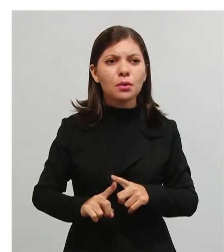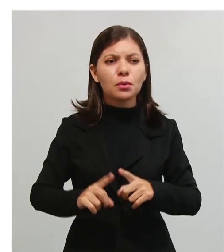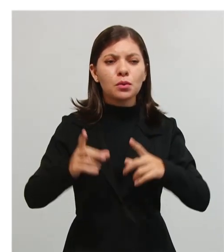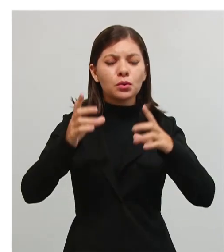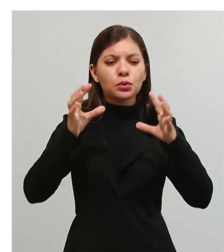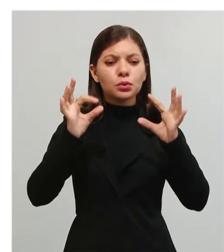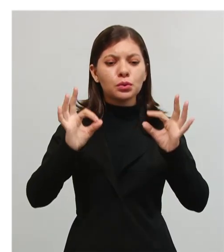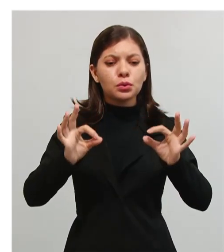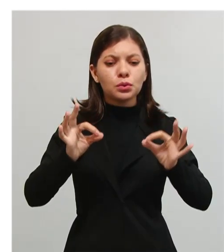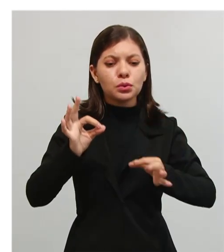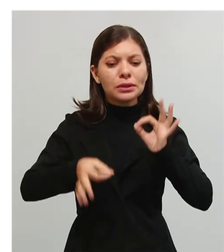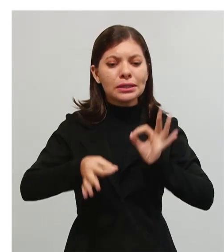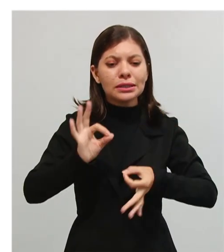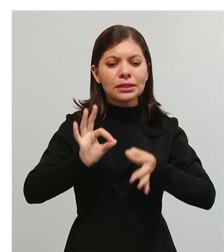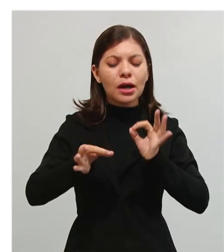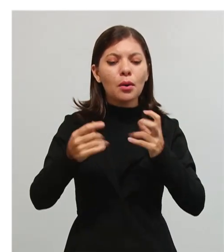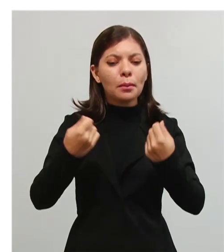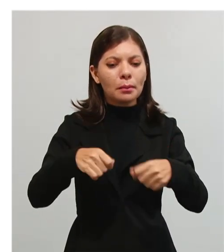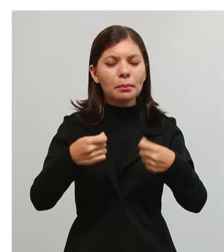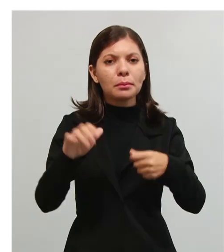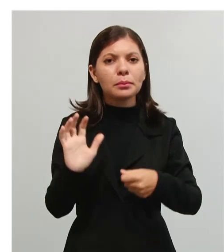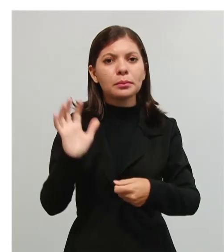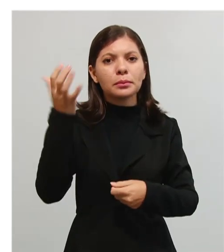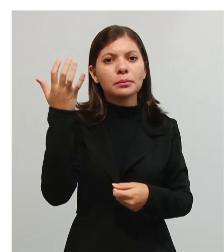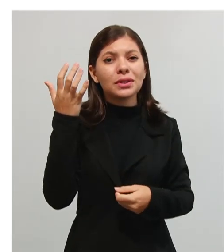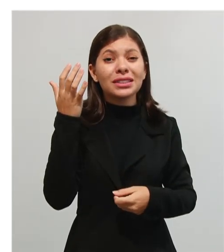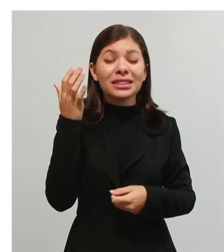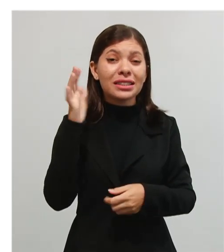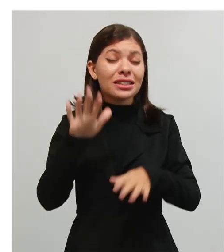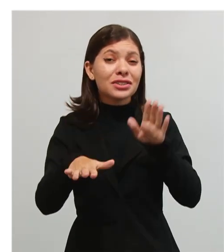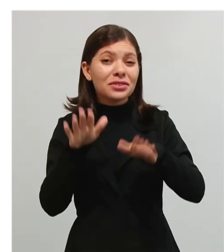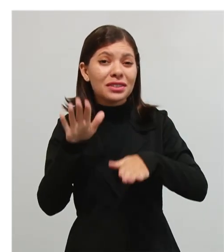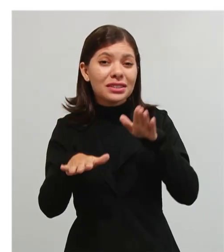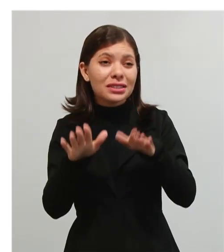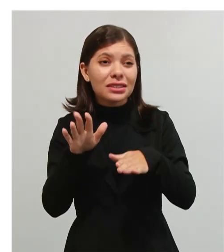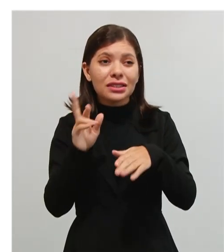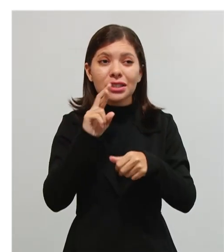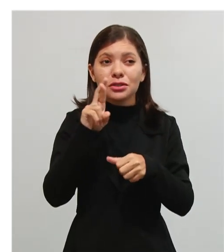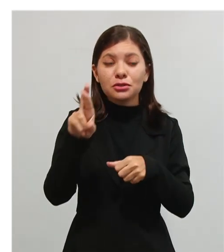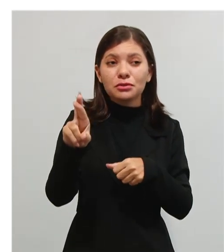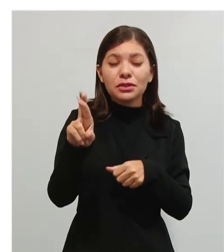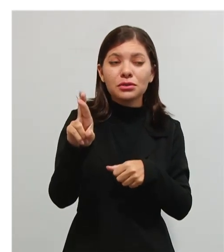sim acontecer em alguns casos, quando não é resolvido